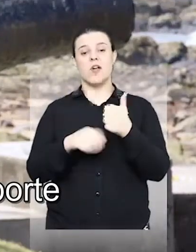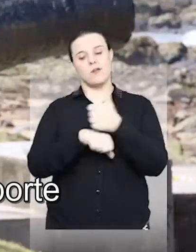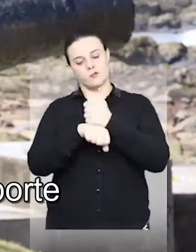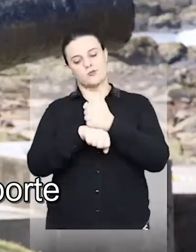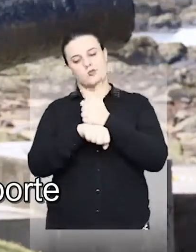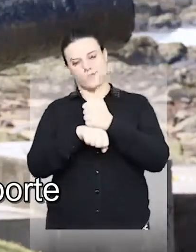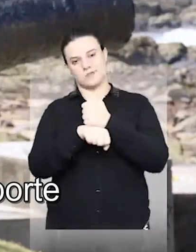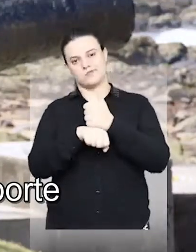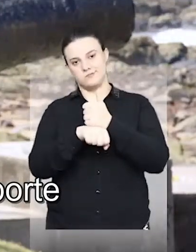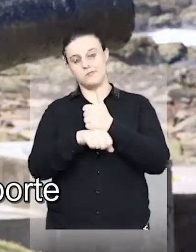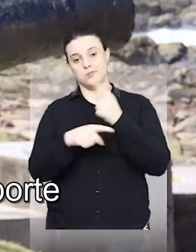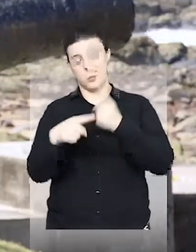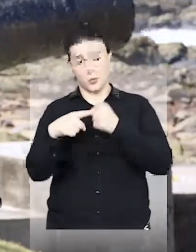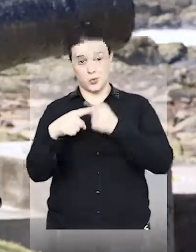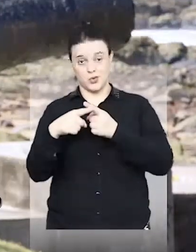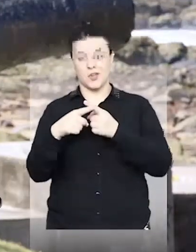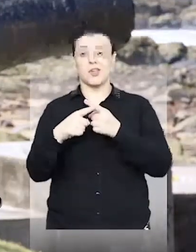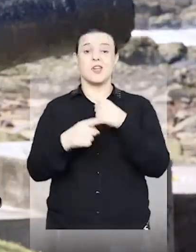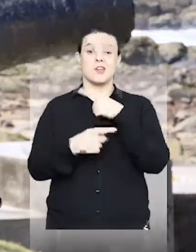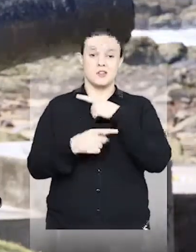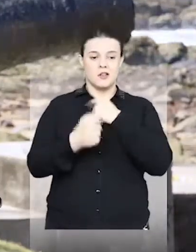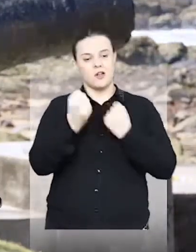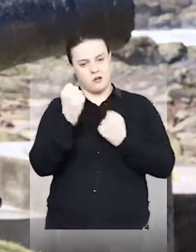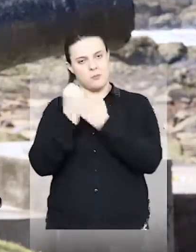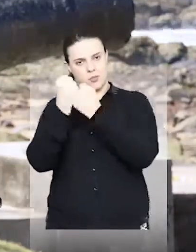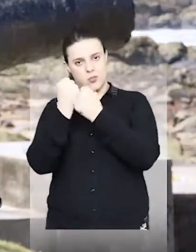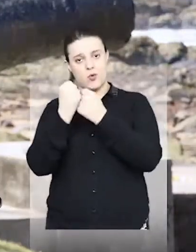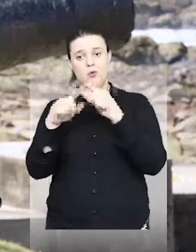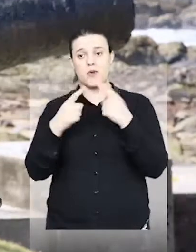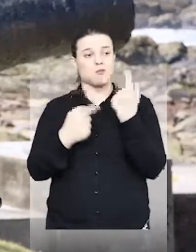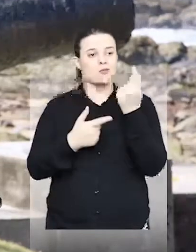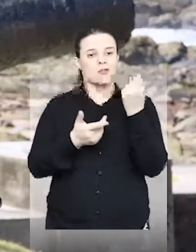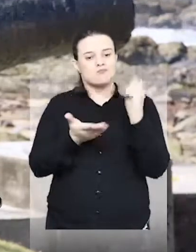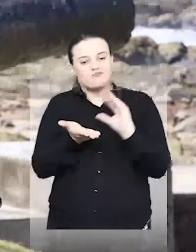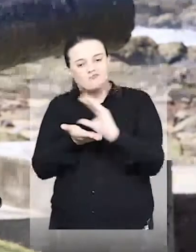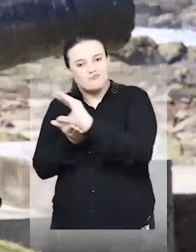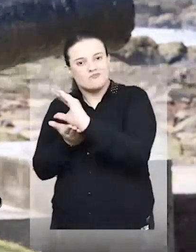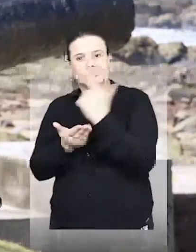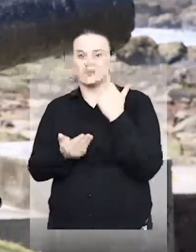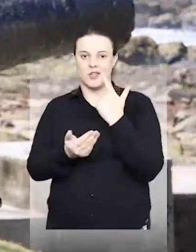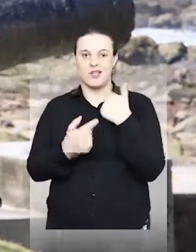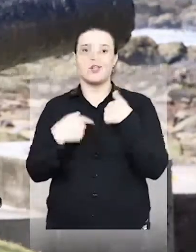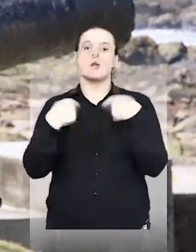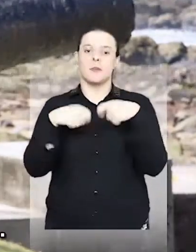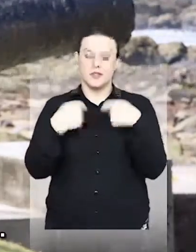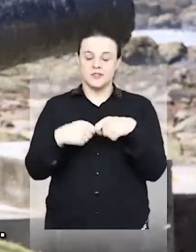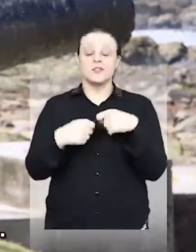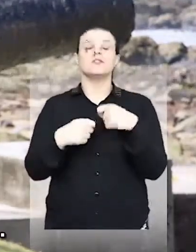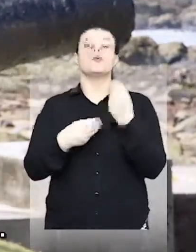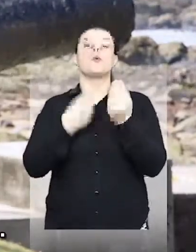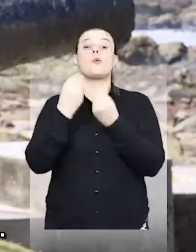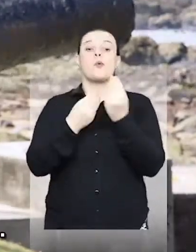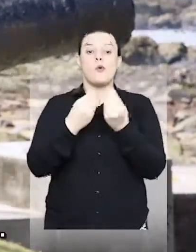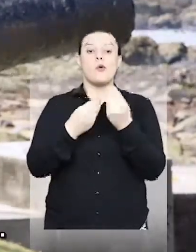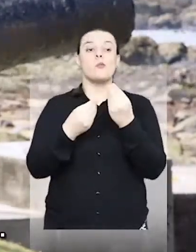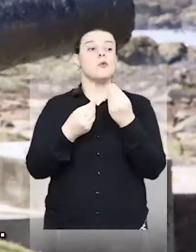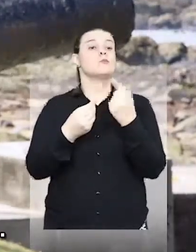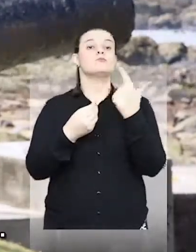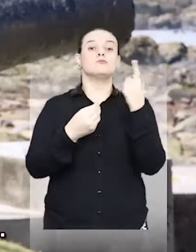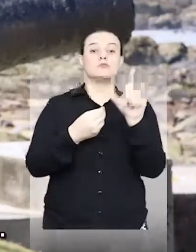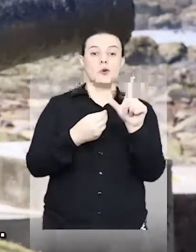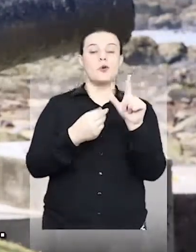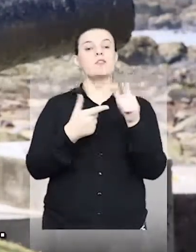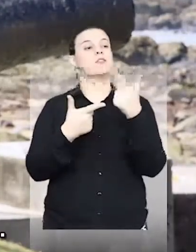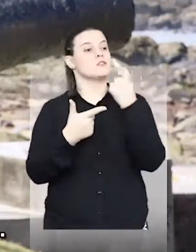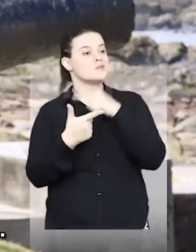questão da profissionalização. Felipe. Porque, apesar de eu ter um apoio, eu não tenho patrocínio financeiro. Então eu tenho que me manter de